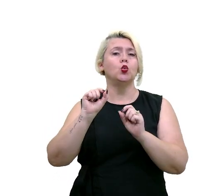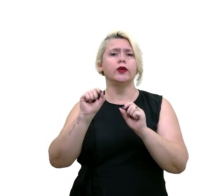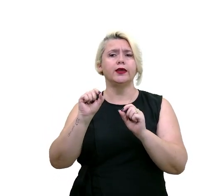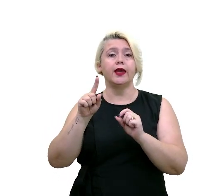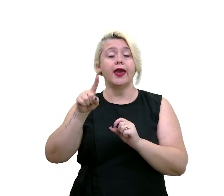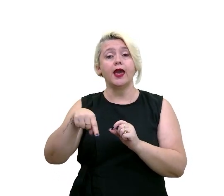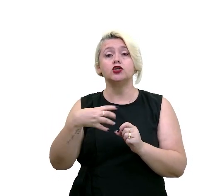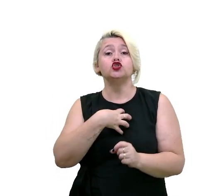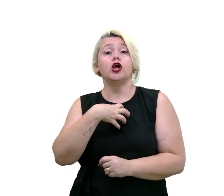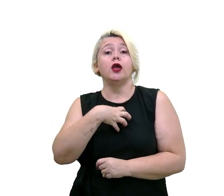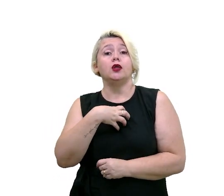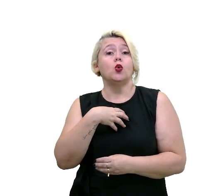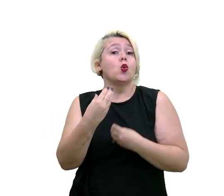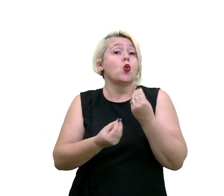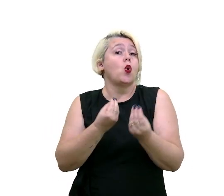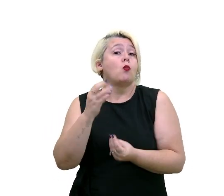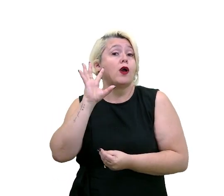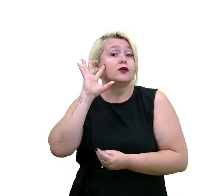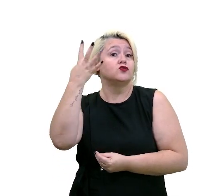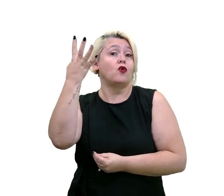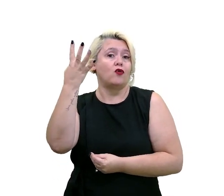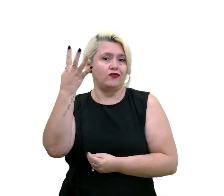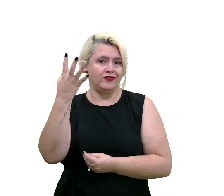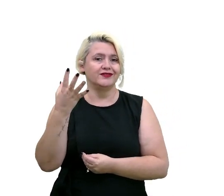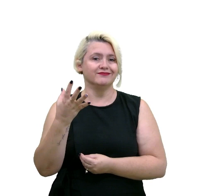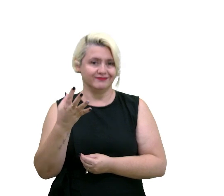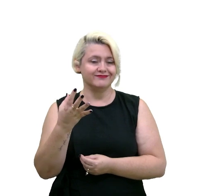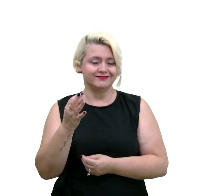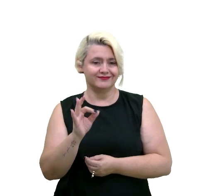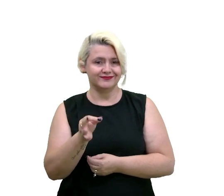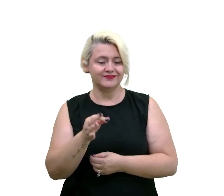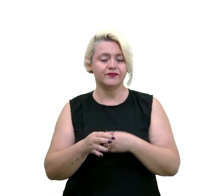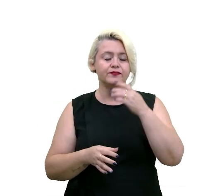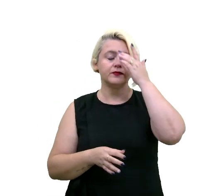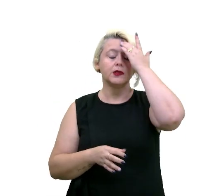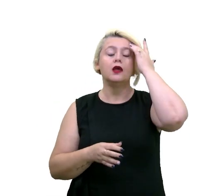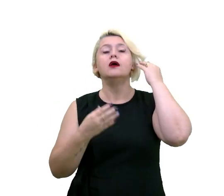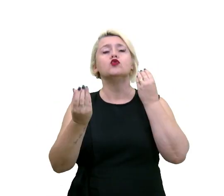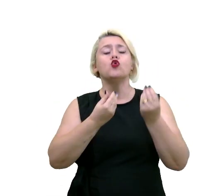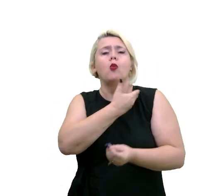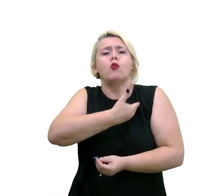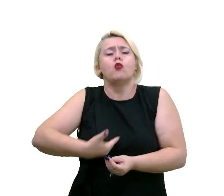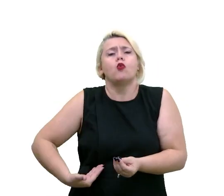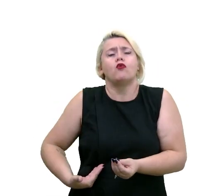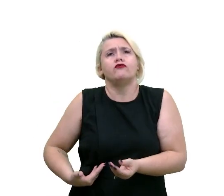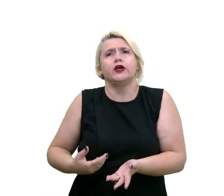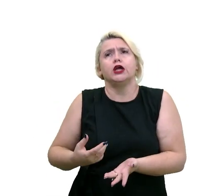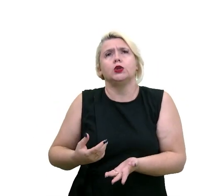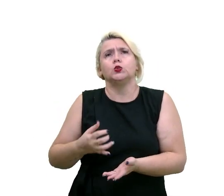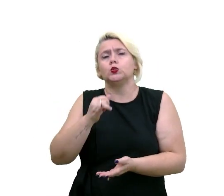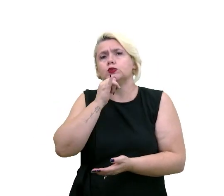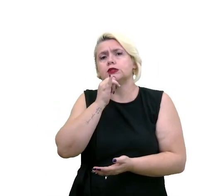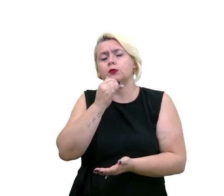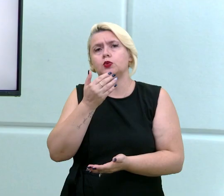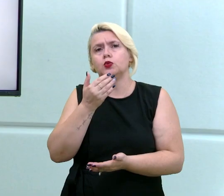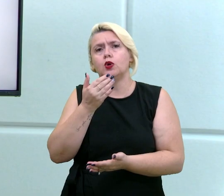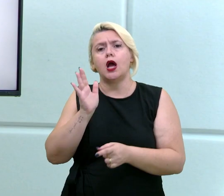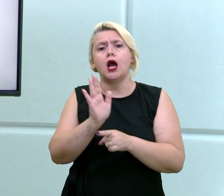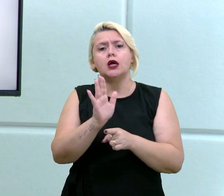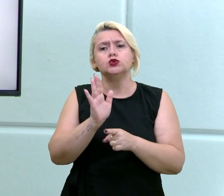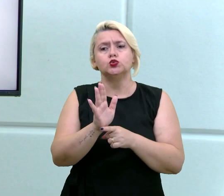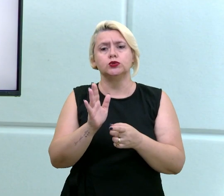é o modo, é o como isso deve ser feito, né? Como que o governo deve promover essa ação?